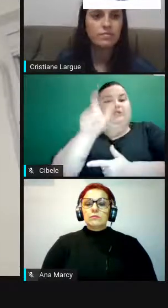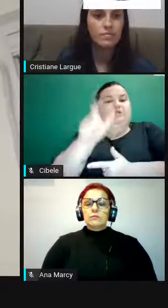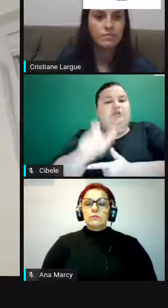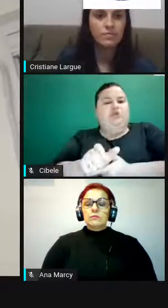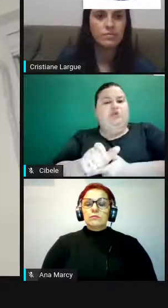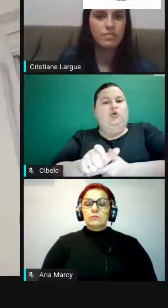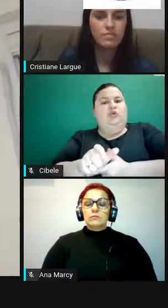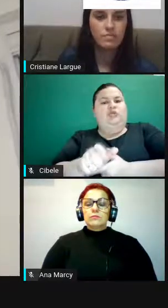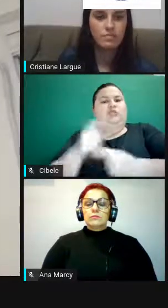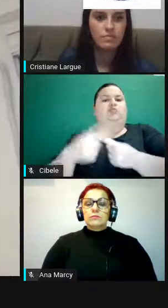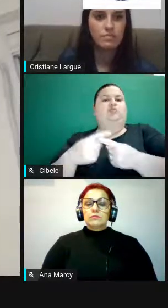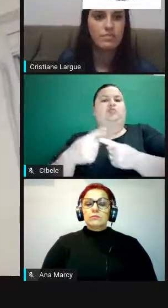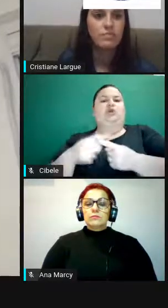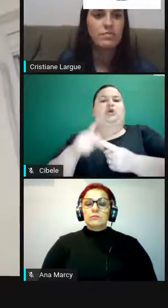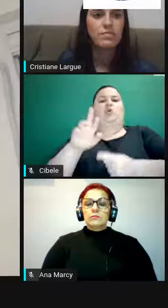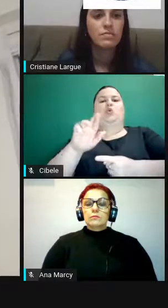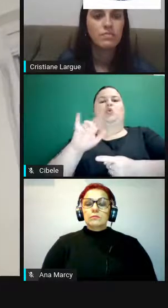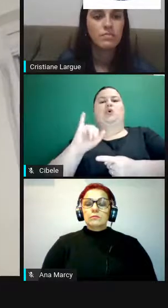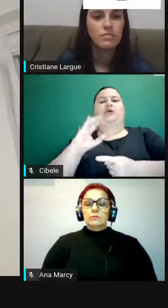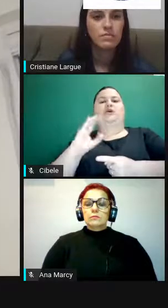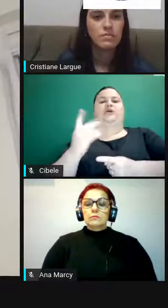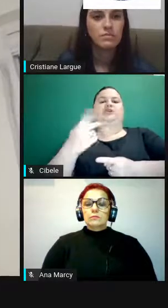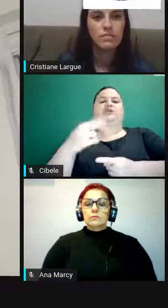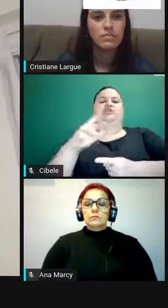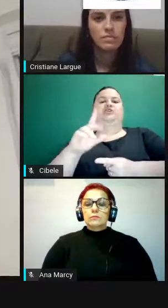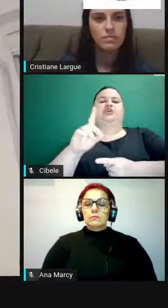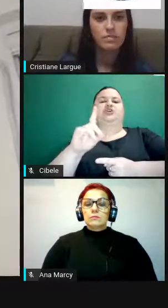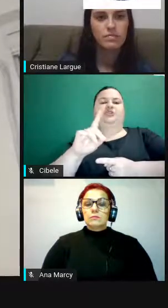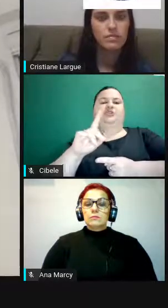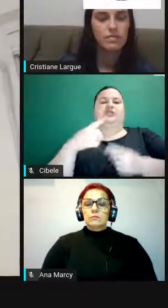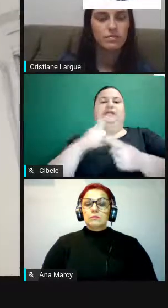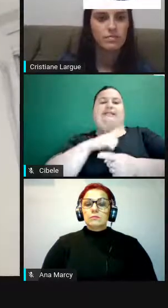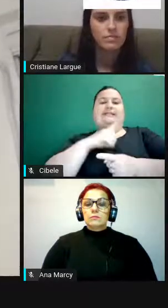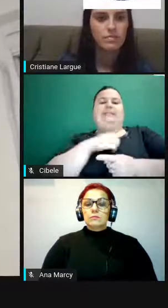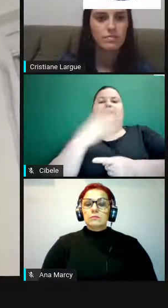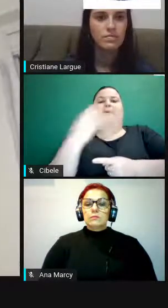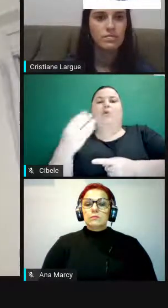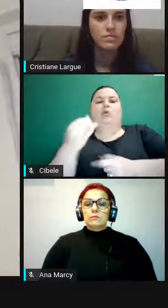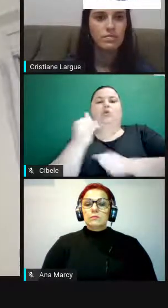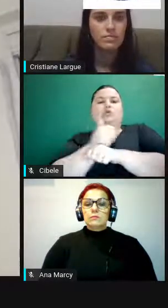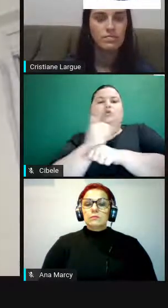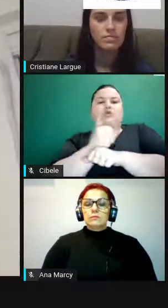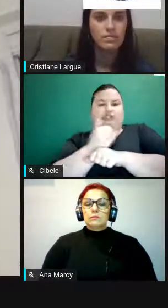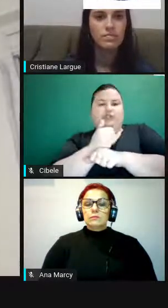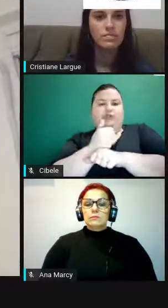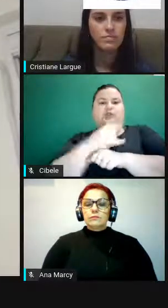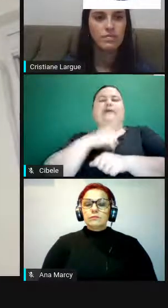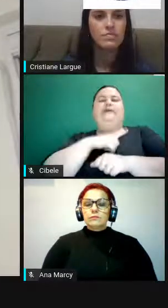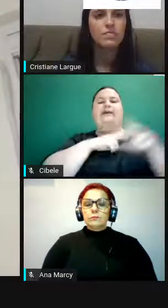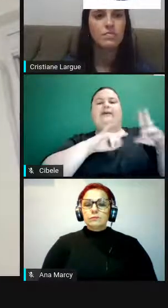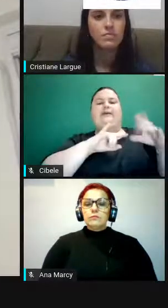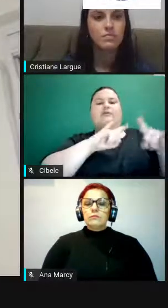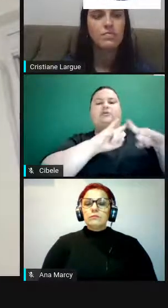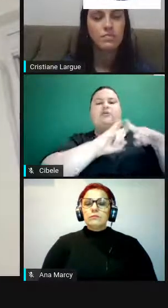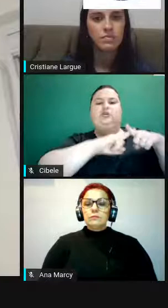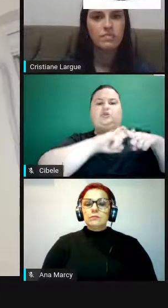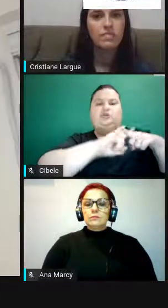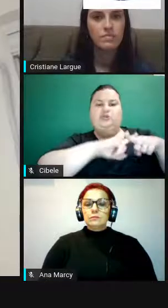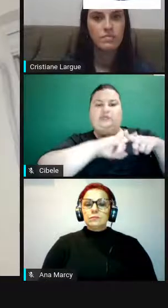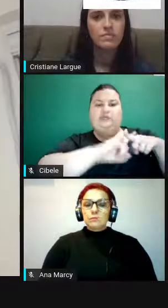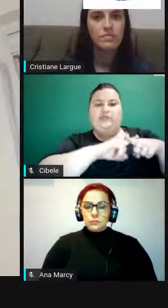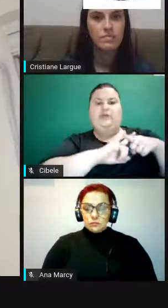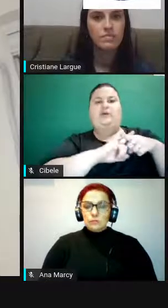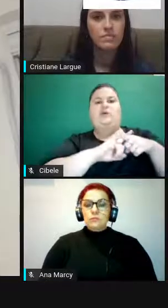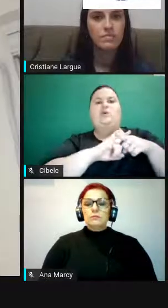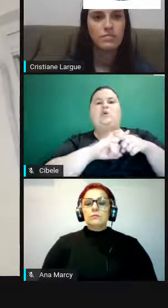a medida que não resolve o riscar ele tem bastante vídeos no YouTube ele tem vídeo sobre morcegos e tal que ele ensina a fazer os procedimentos